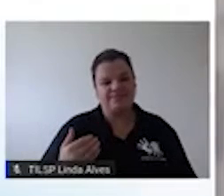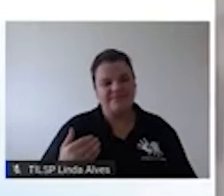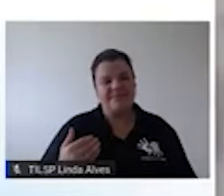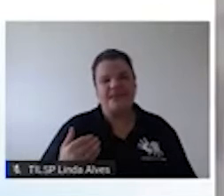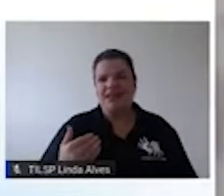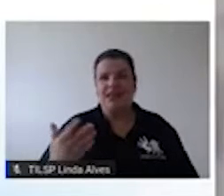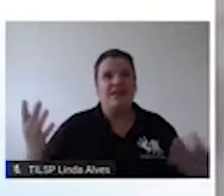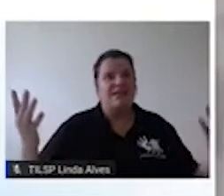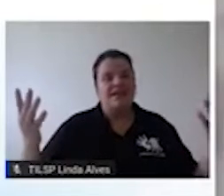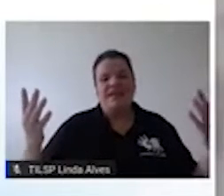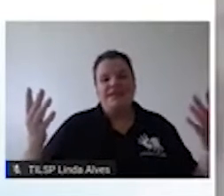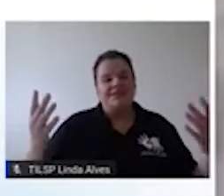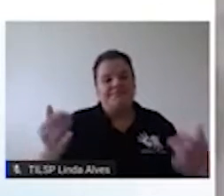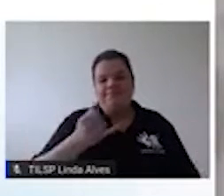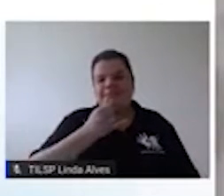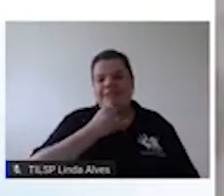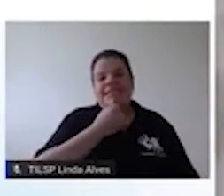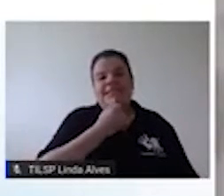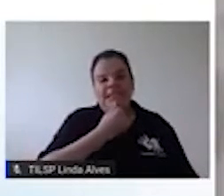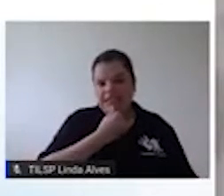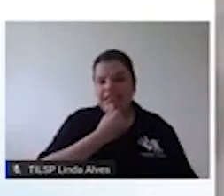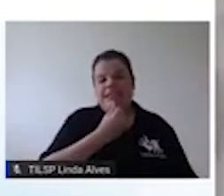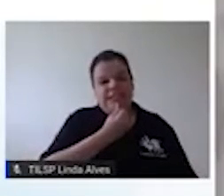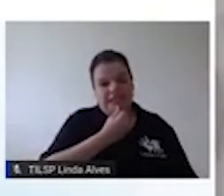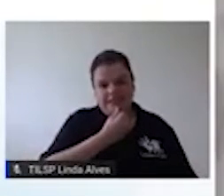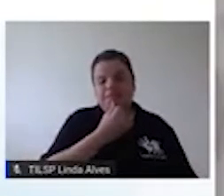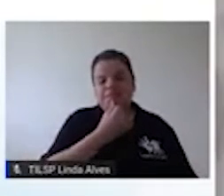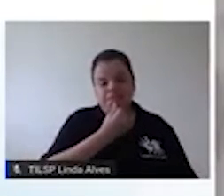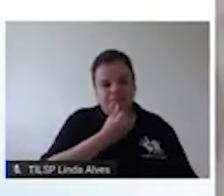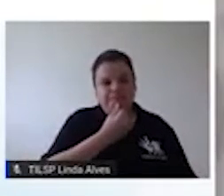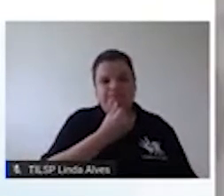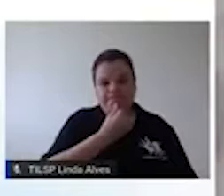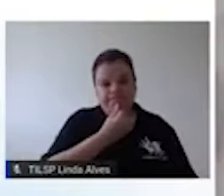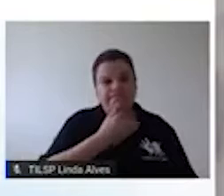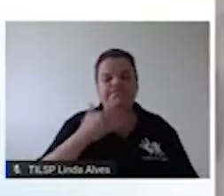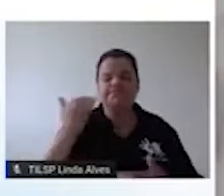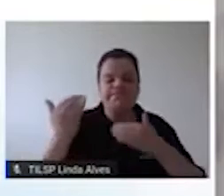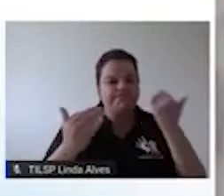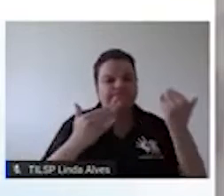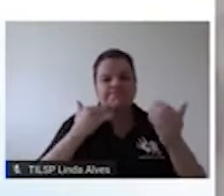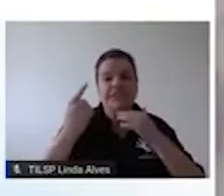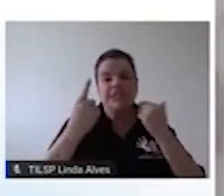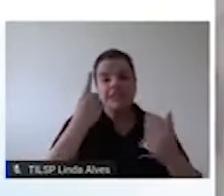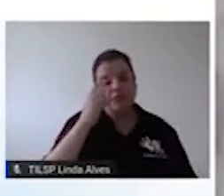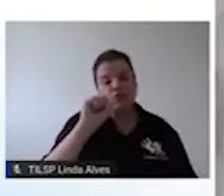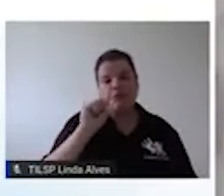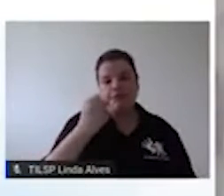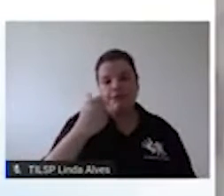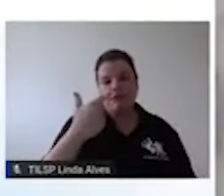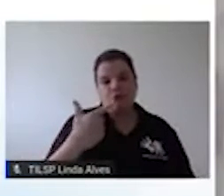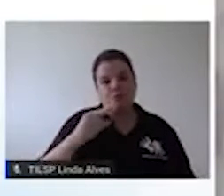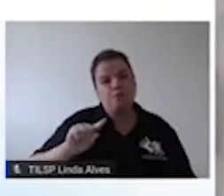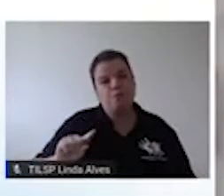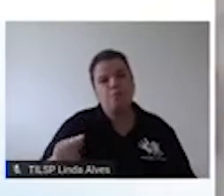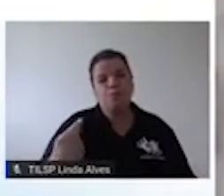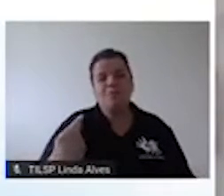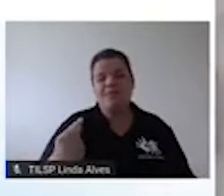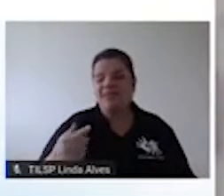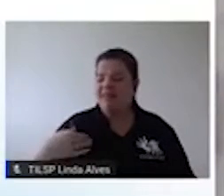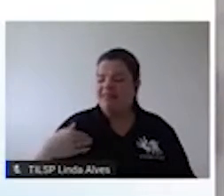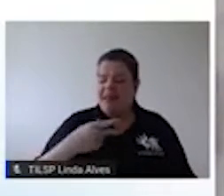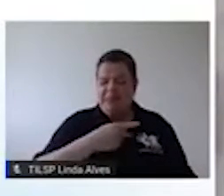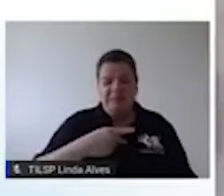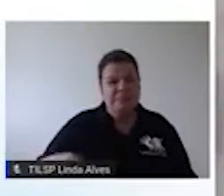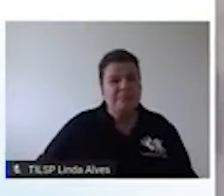coisa lastimável, não é? Então, o nosso presidente, ele, na